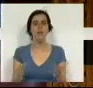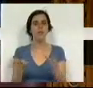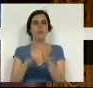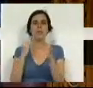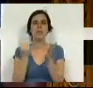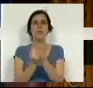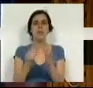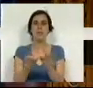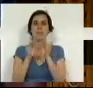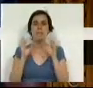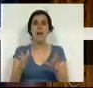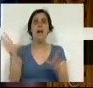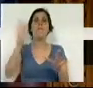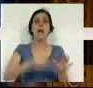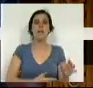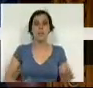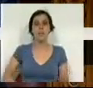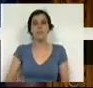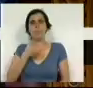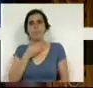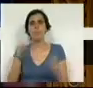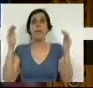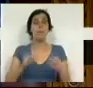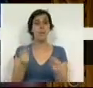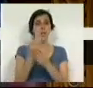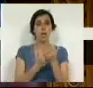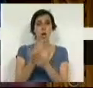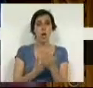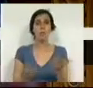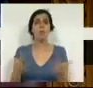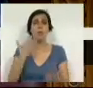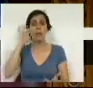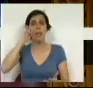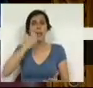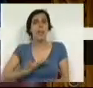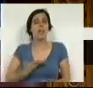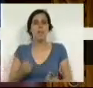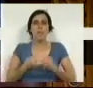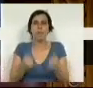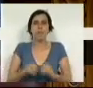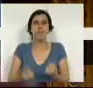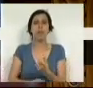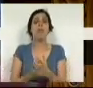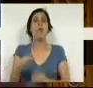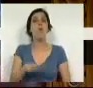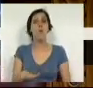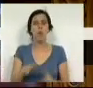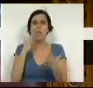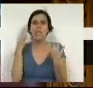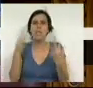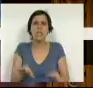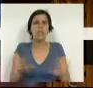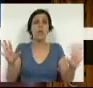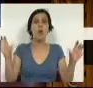sempre idênticos. Mais desemprego, mais falência, menos economia e nem o déficit consegue atingir. O caso é